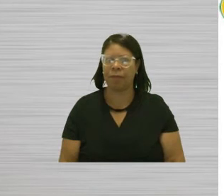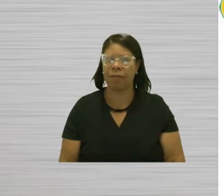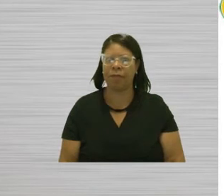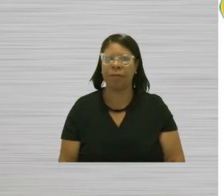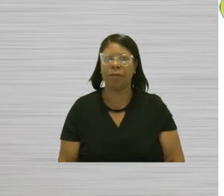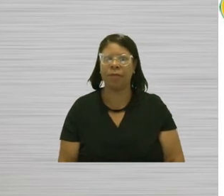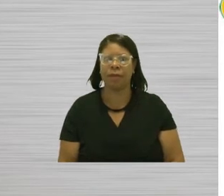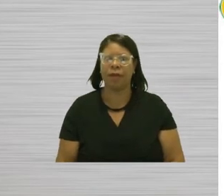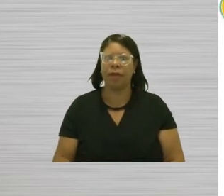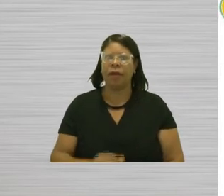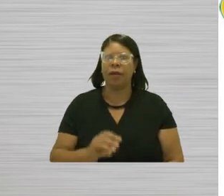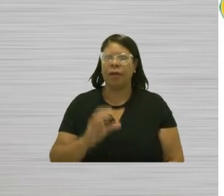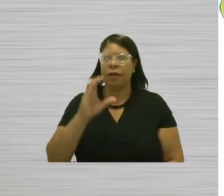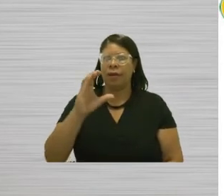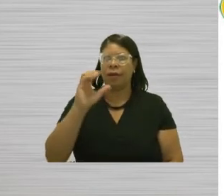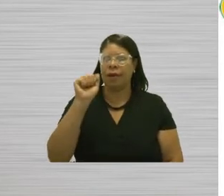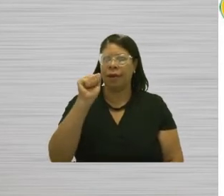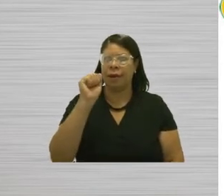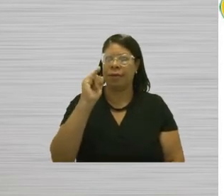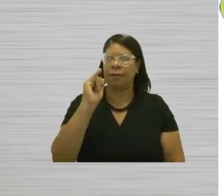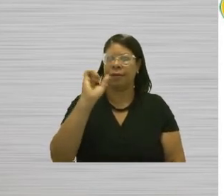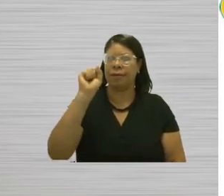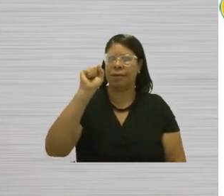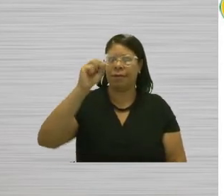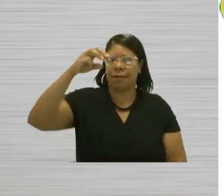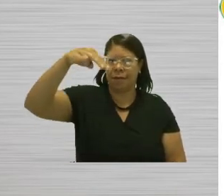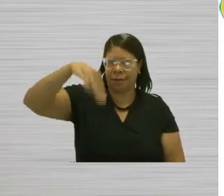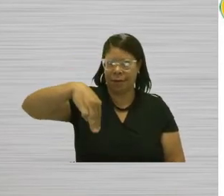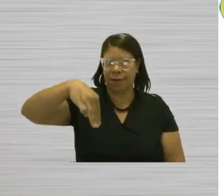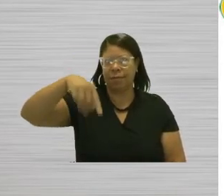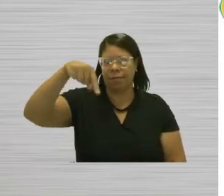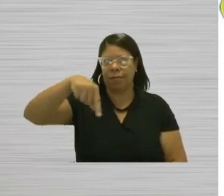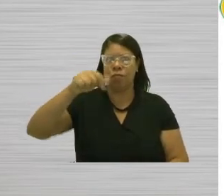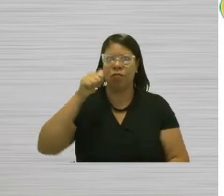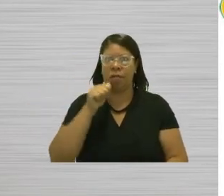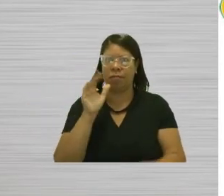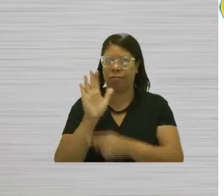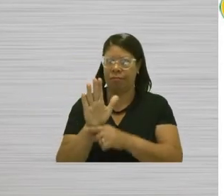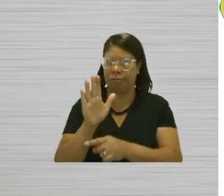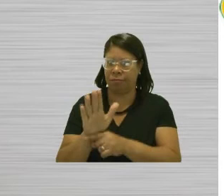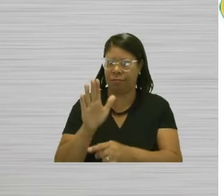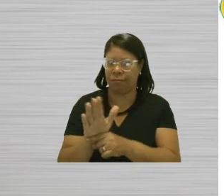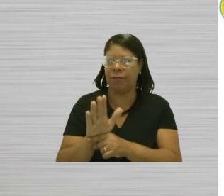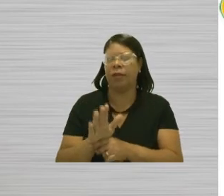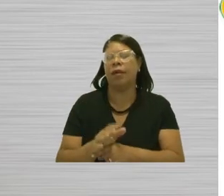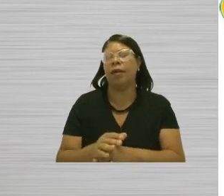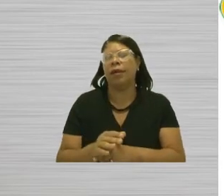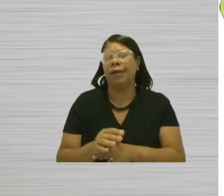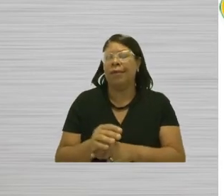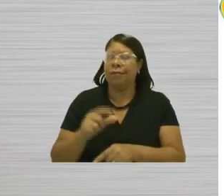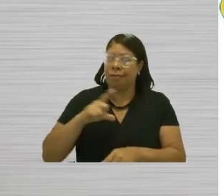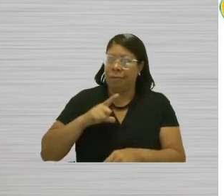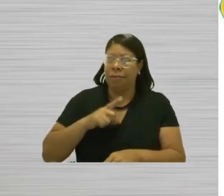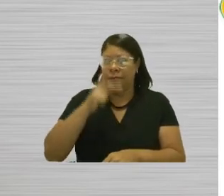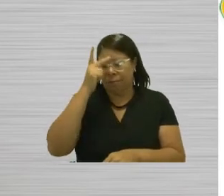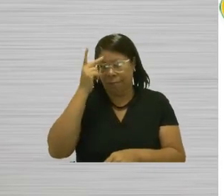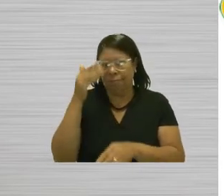O Centro de Atenção Integral à Saúde da Mulher, o nosso SESM, nós realizamos